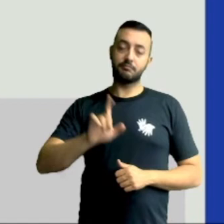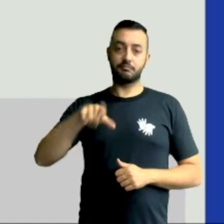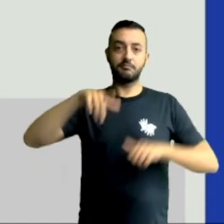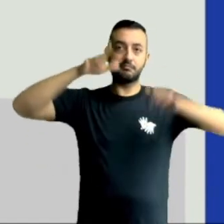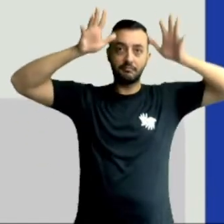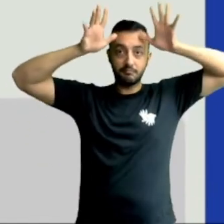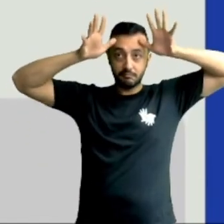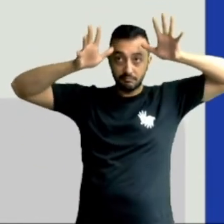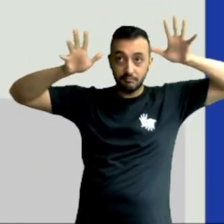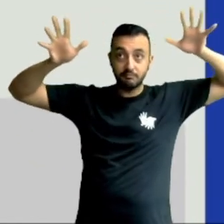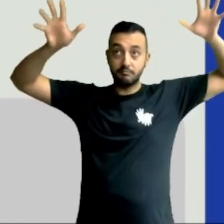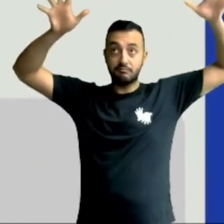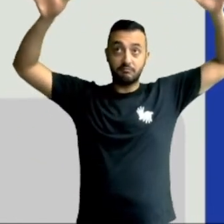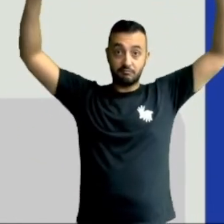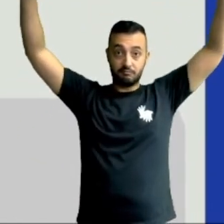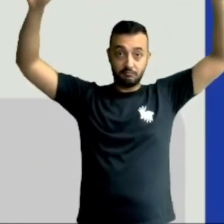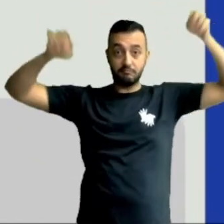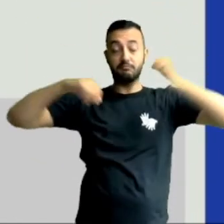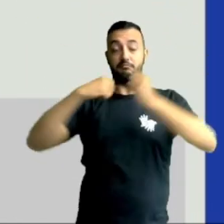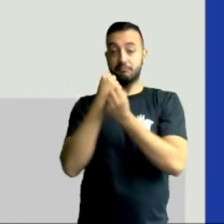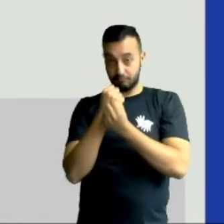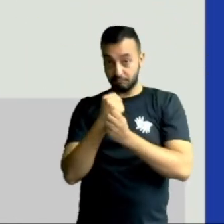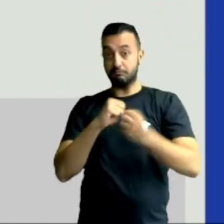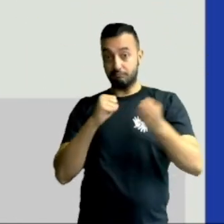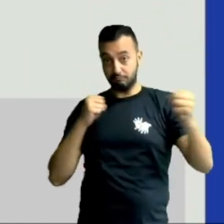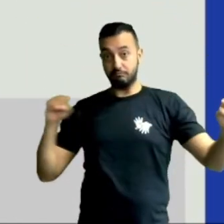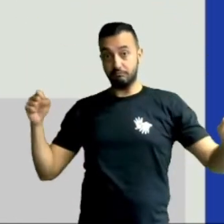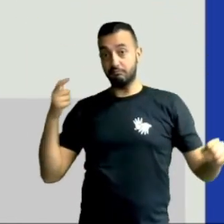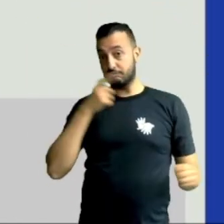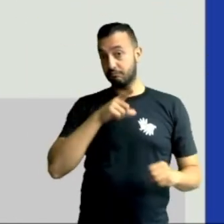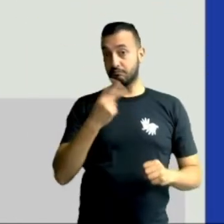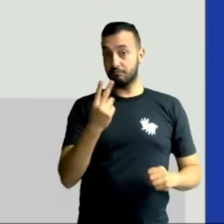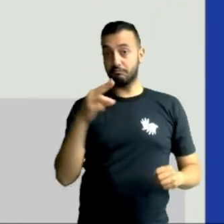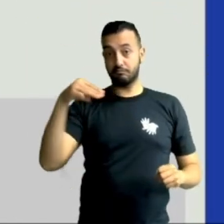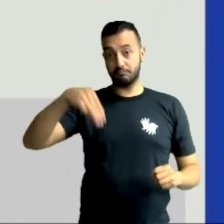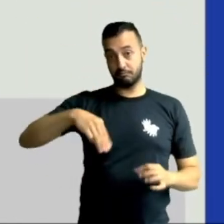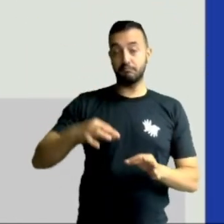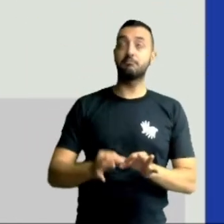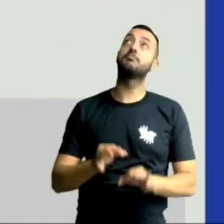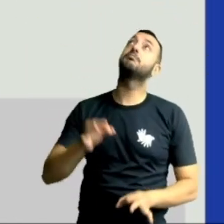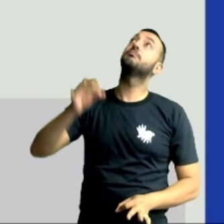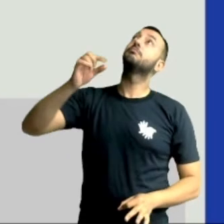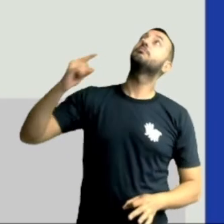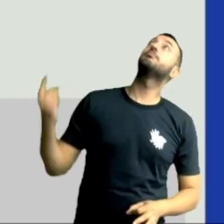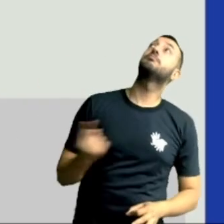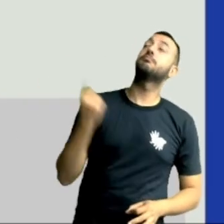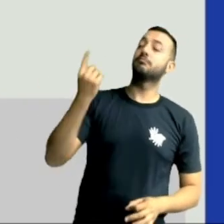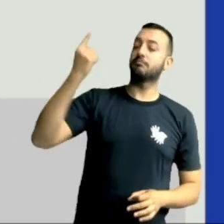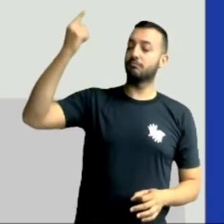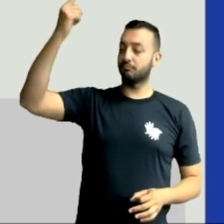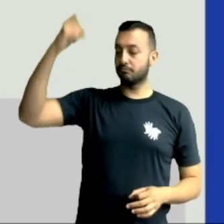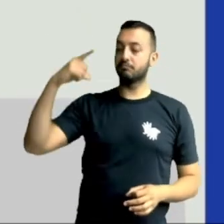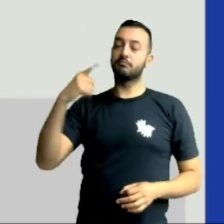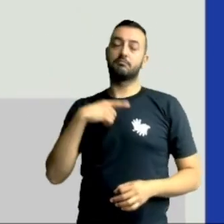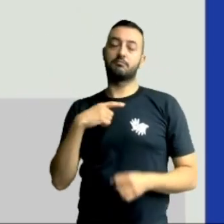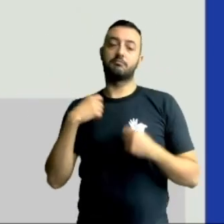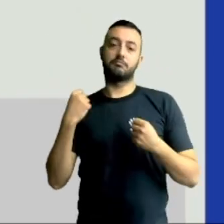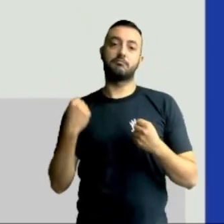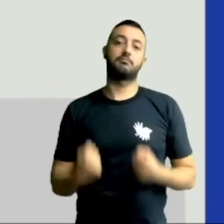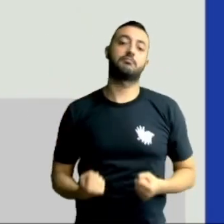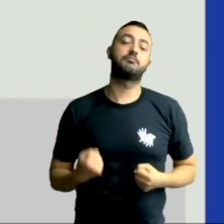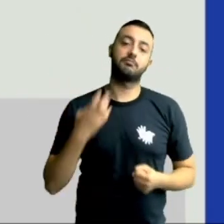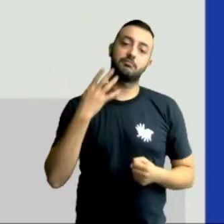o maior dos cervos, podendo atingir mais de 2 metros de altura, ao nível das escápulas, e pesar mais